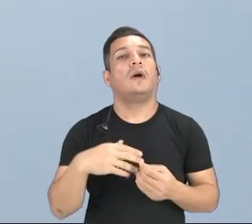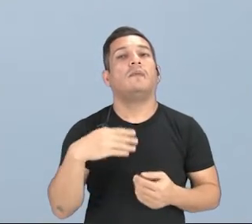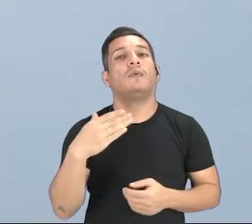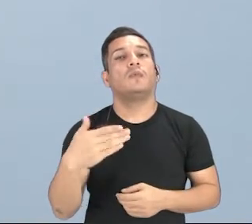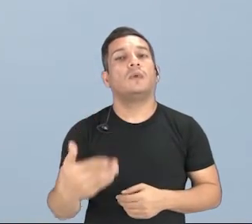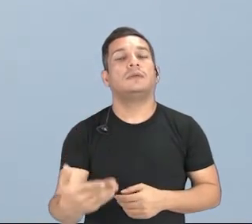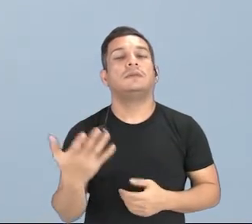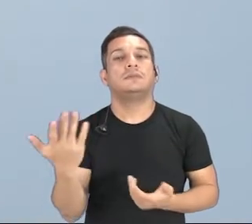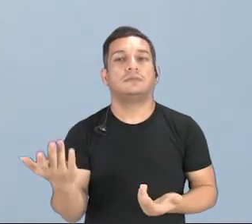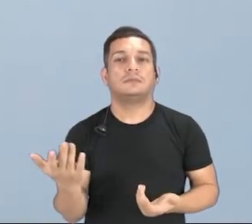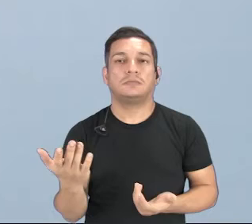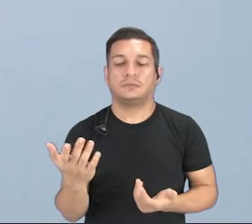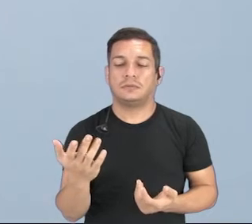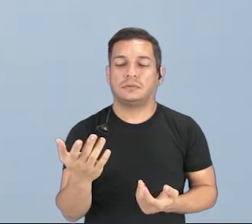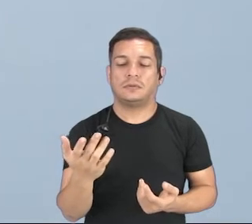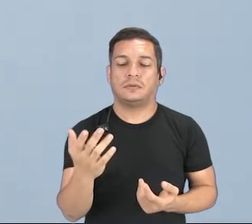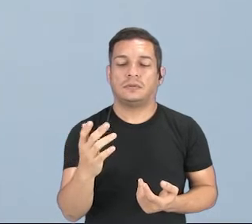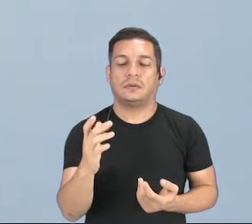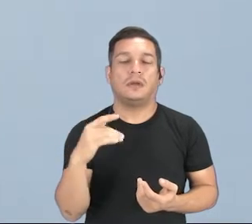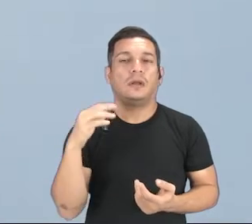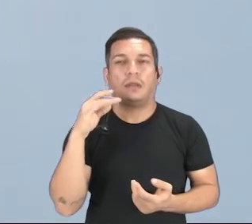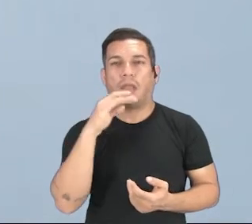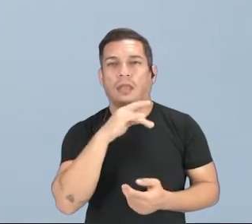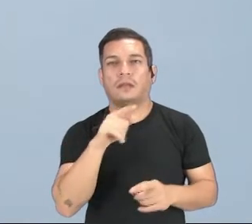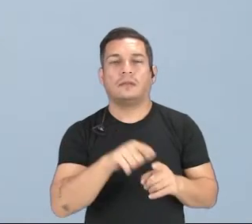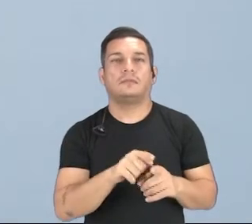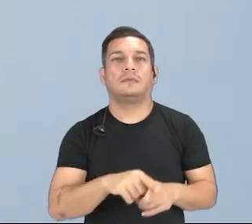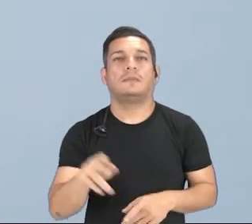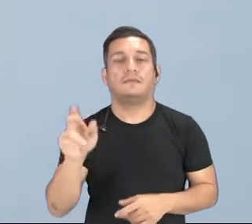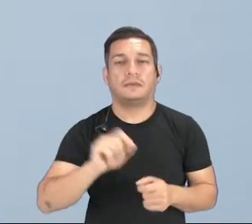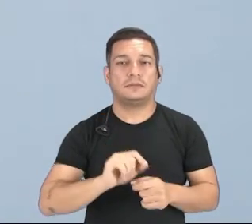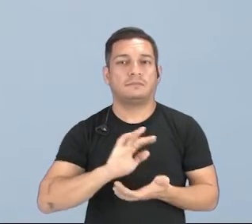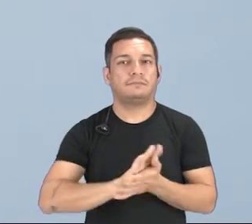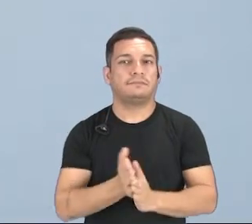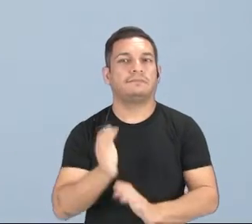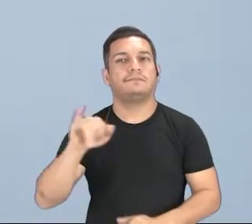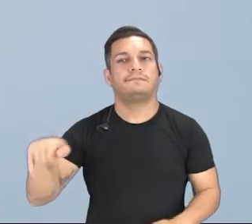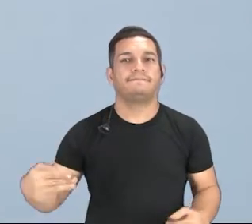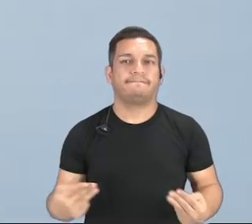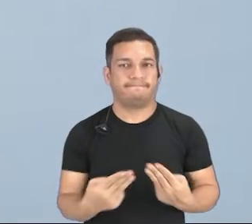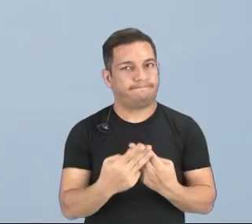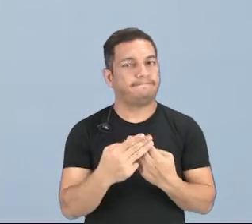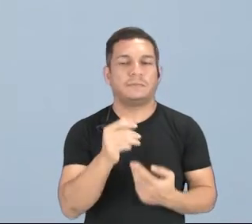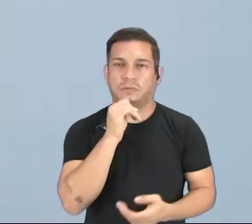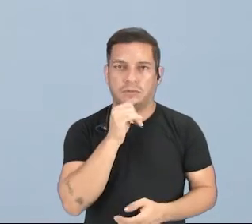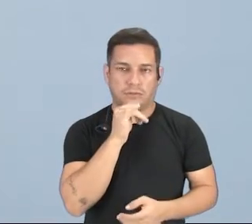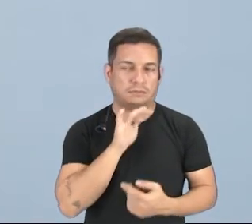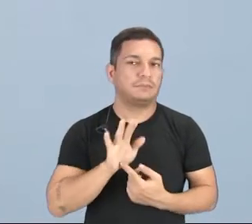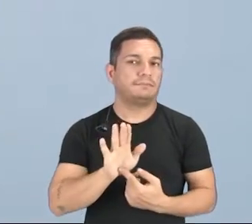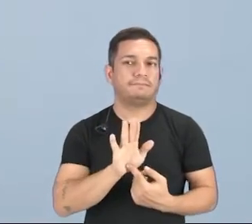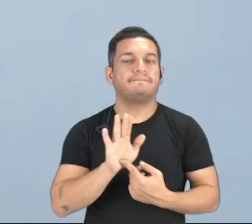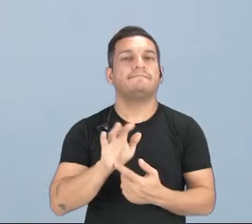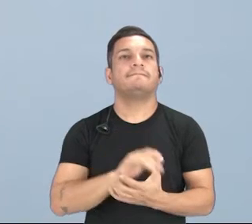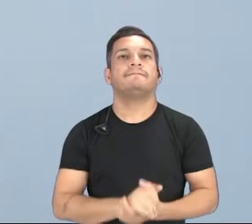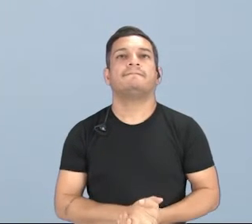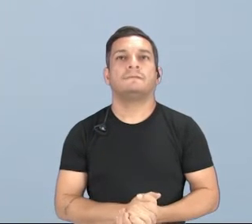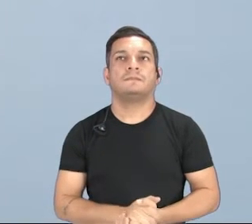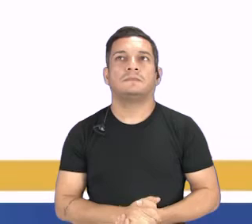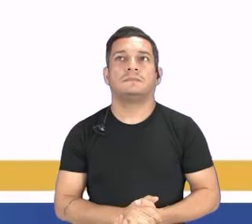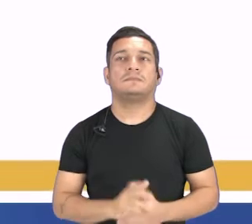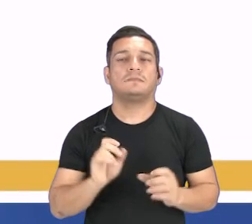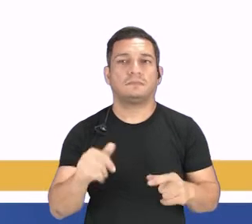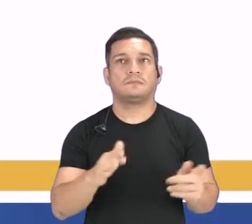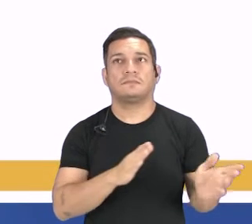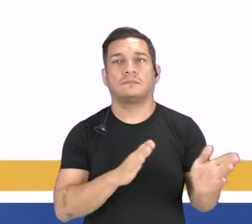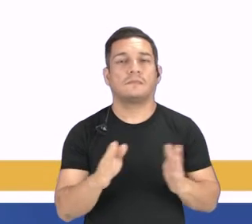em que proporção, em que temperatura, para poder fazer essa execução de judeus. É um exemplo clássico esse. Todo